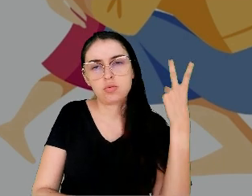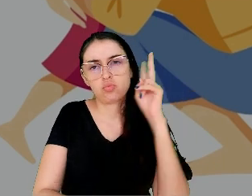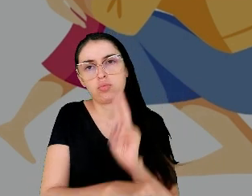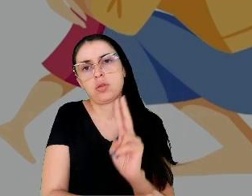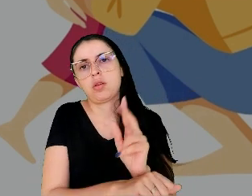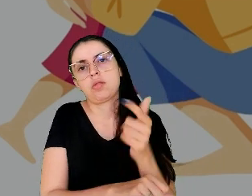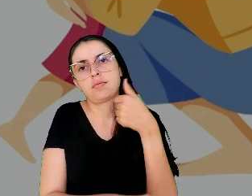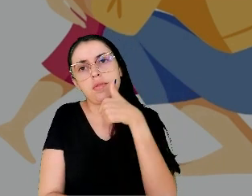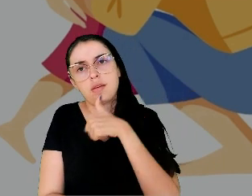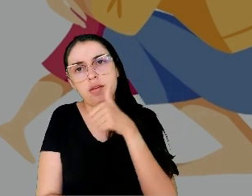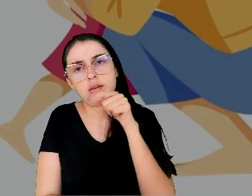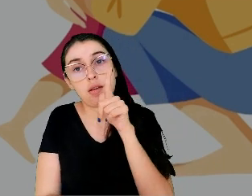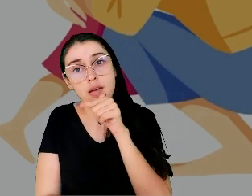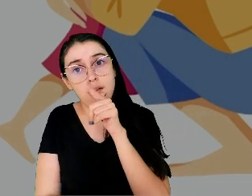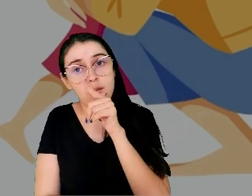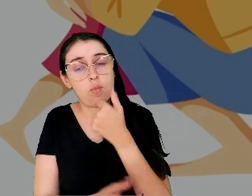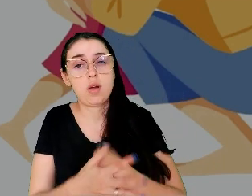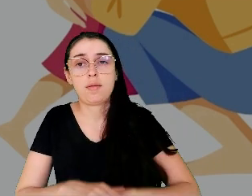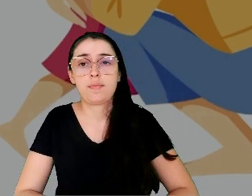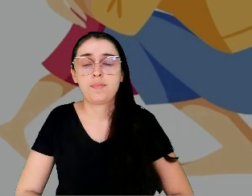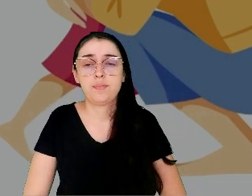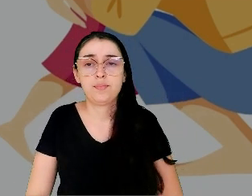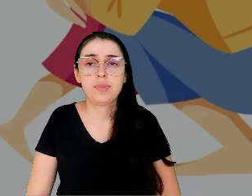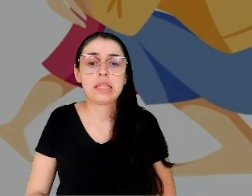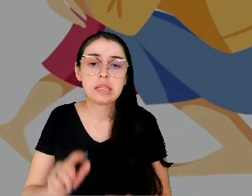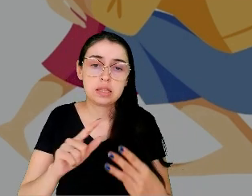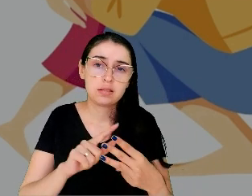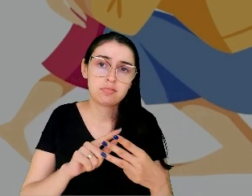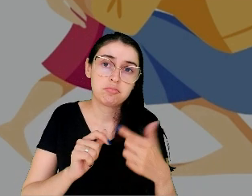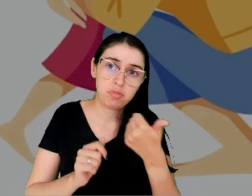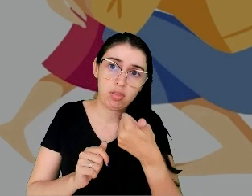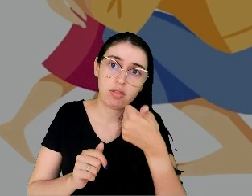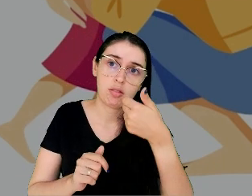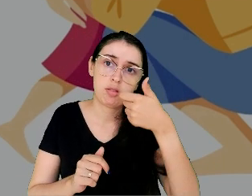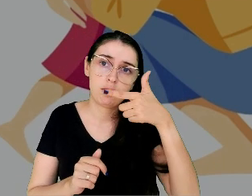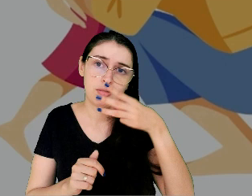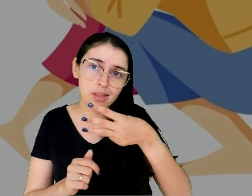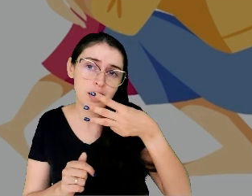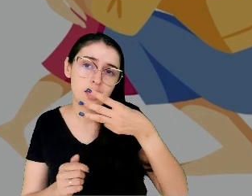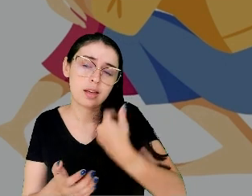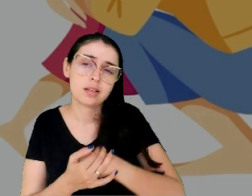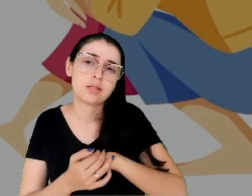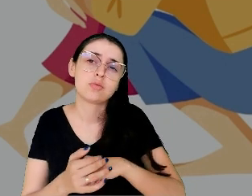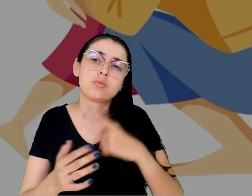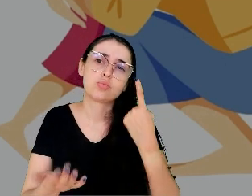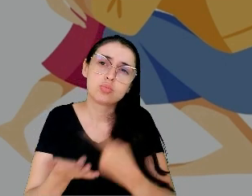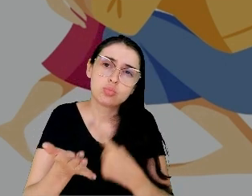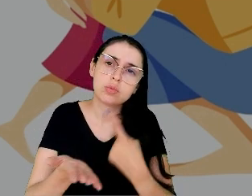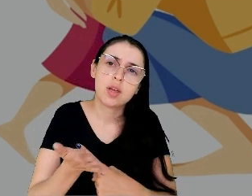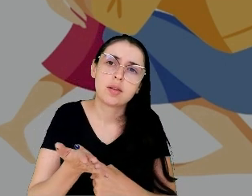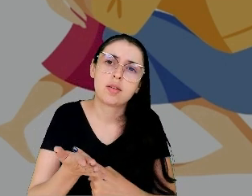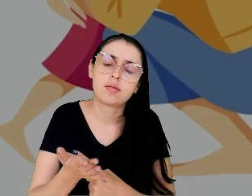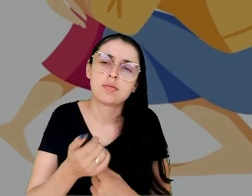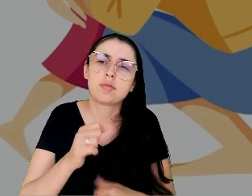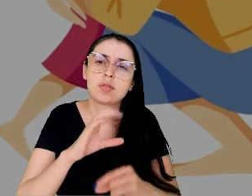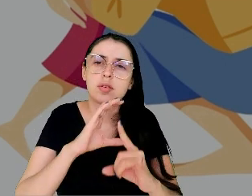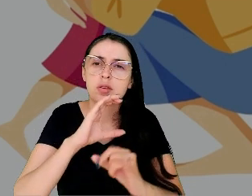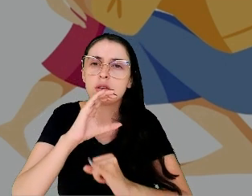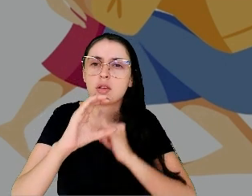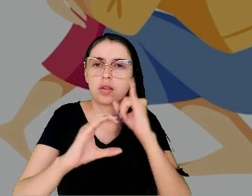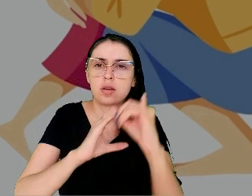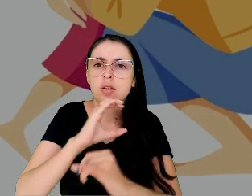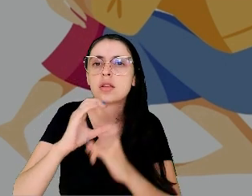nós temos aqui, só para citar, 13 grandes tratados e convenções internacionais